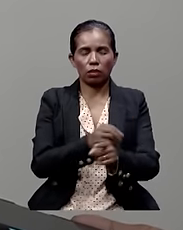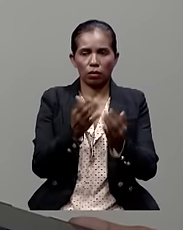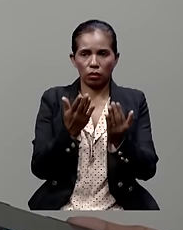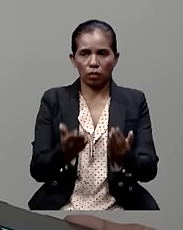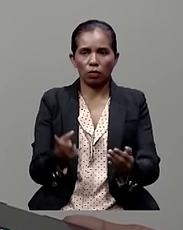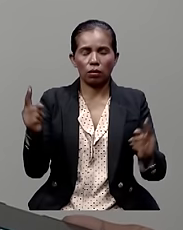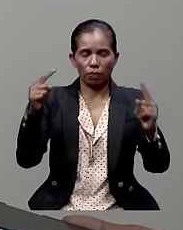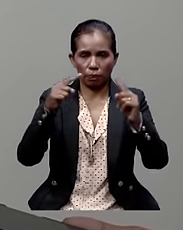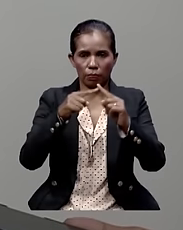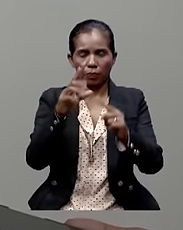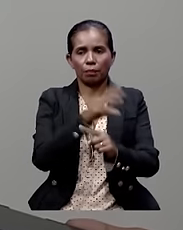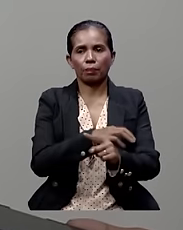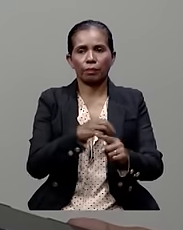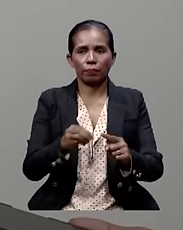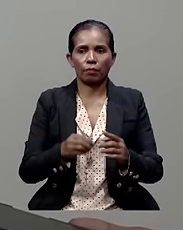Tepteves,